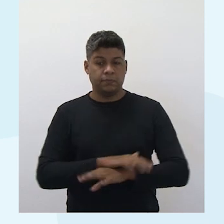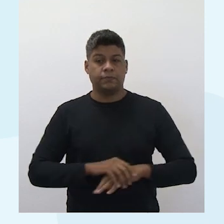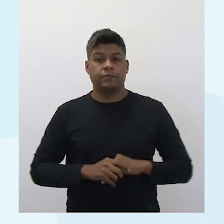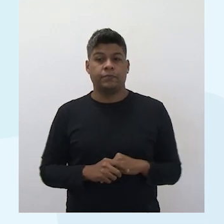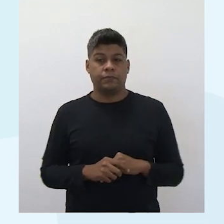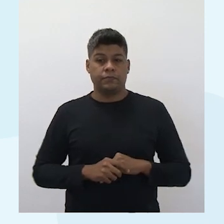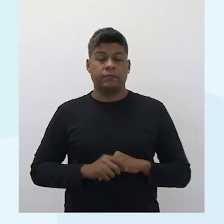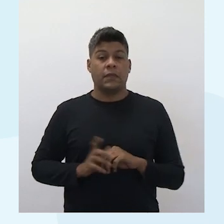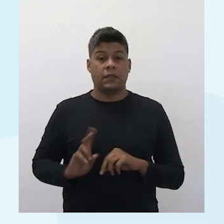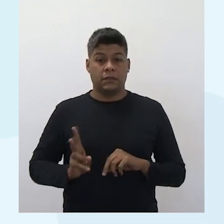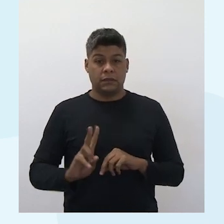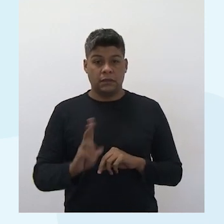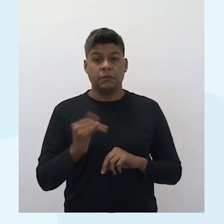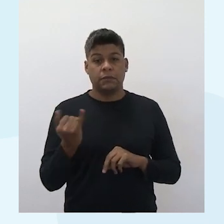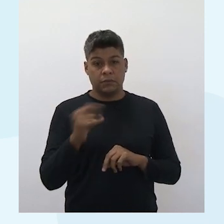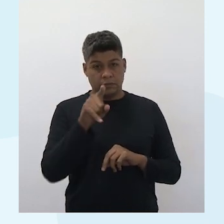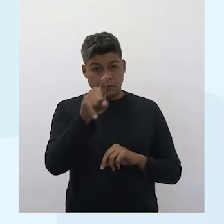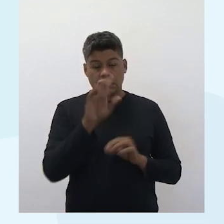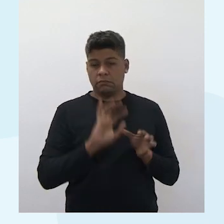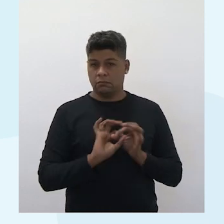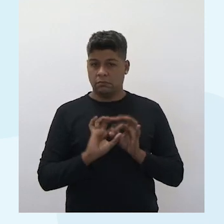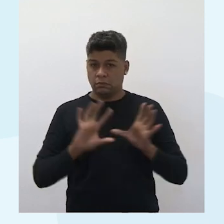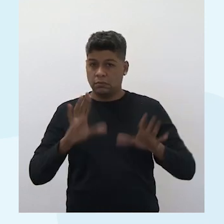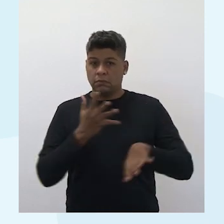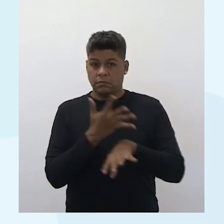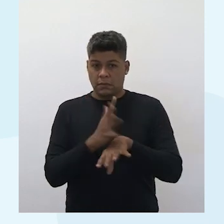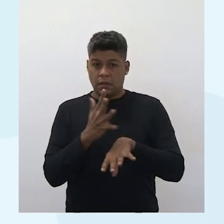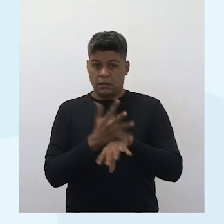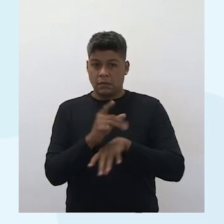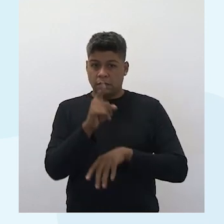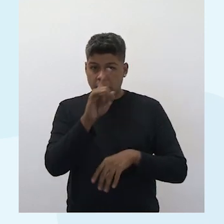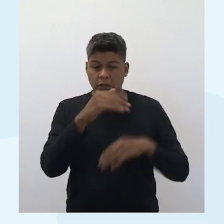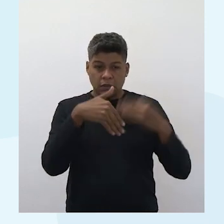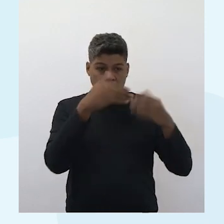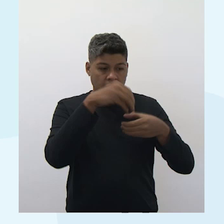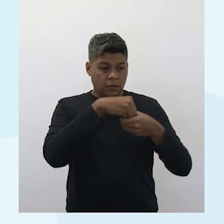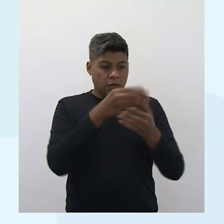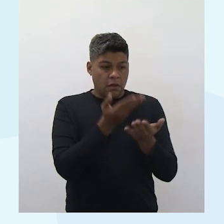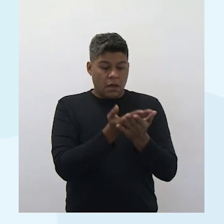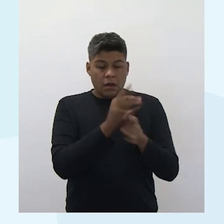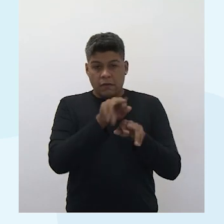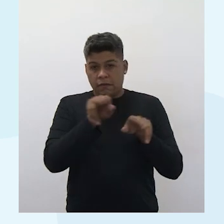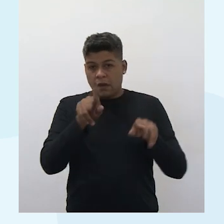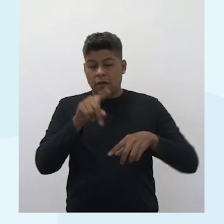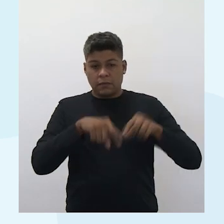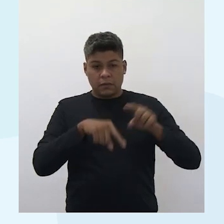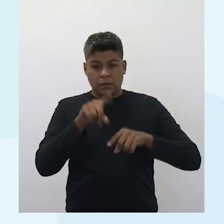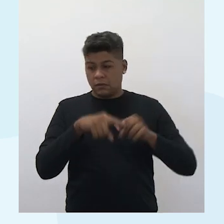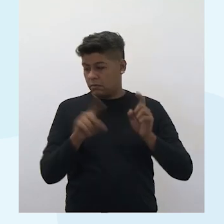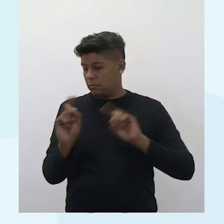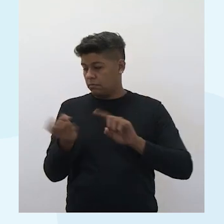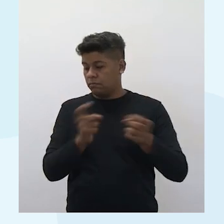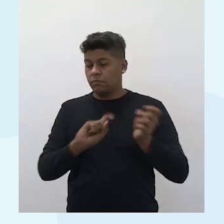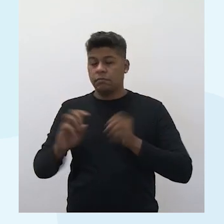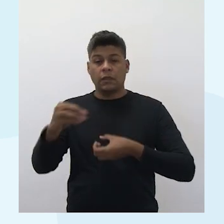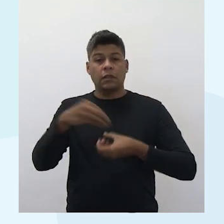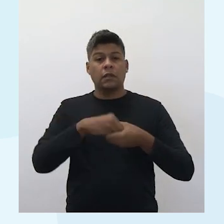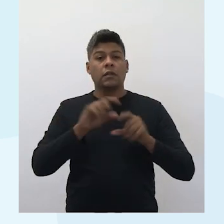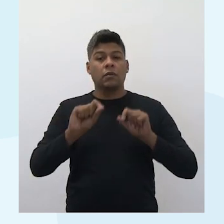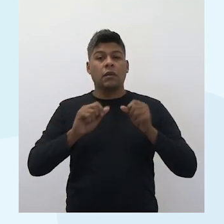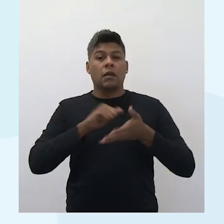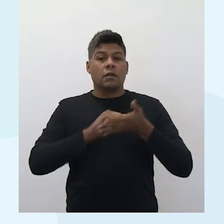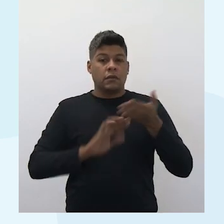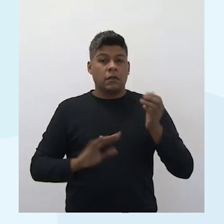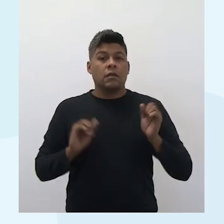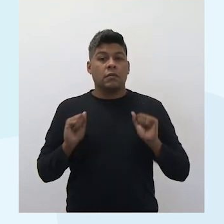Então isso é muito importante que vocês sintam à vontade, que é uma prática que vocês desenvolvem em sala de aula com vários elementos, com várias discussões dentro dessa atividade que